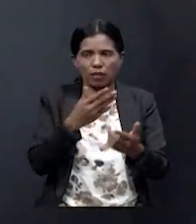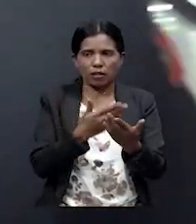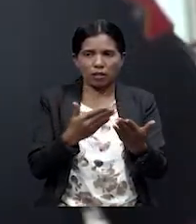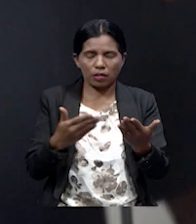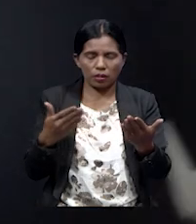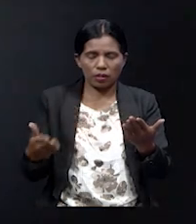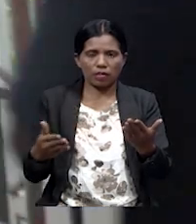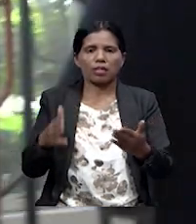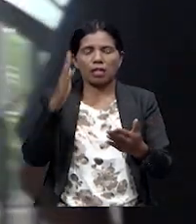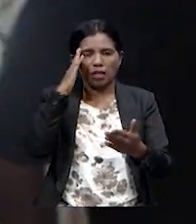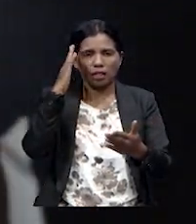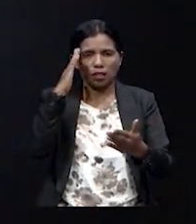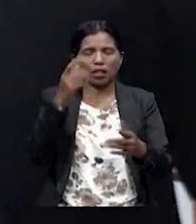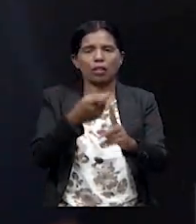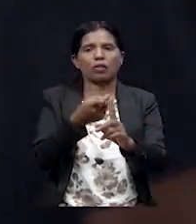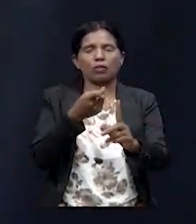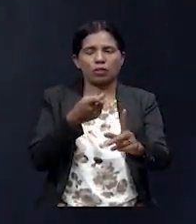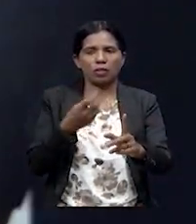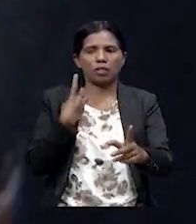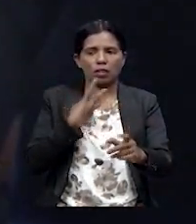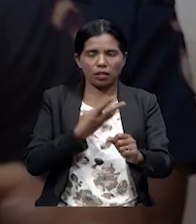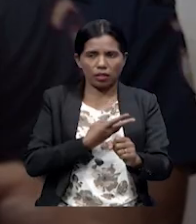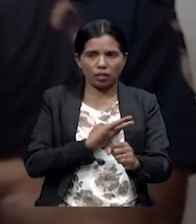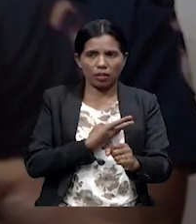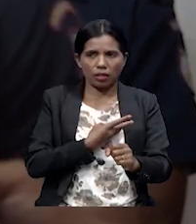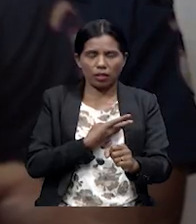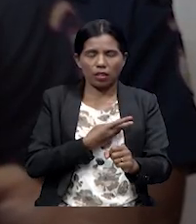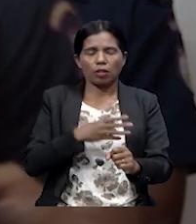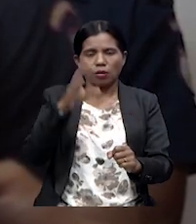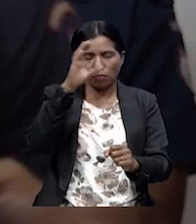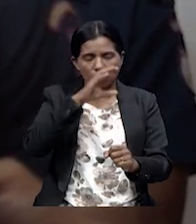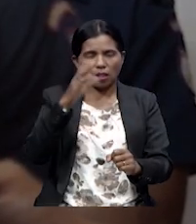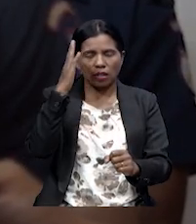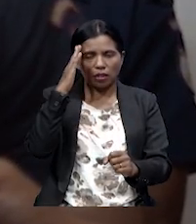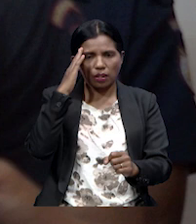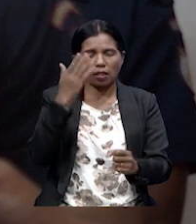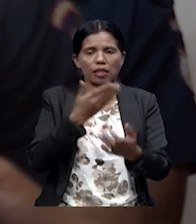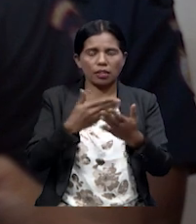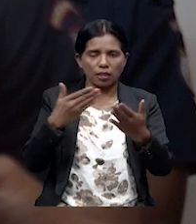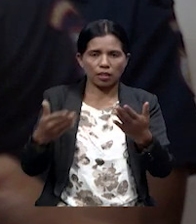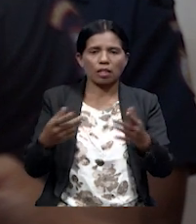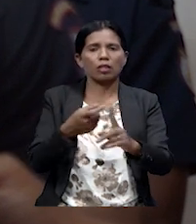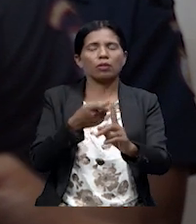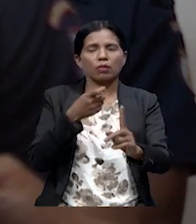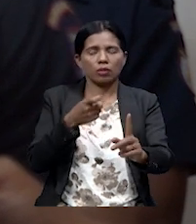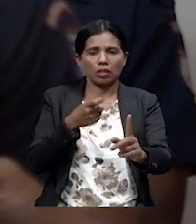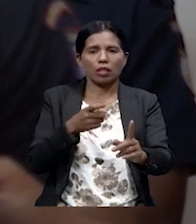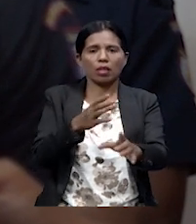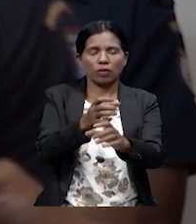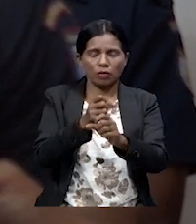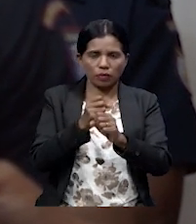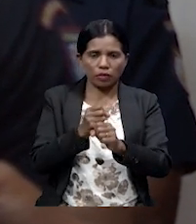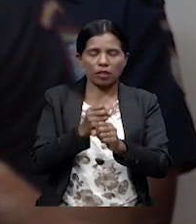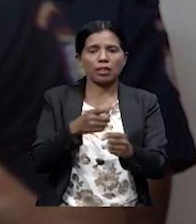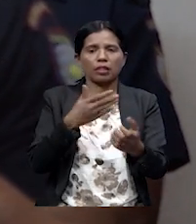mak diskonfia itamos identifika sasan na inen be mak mai atu foti sasan